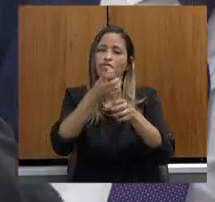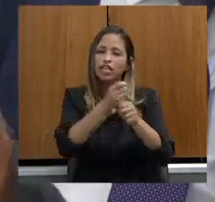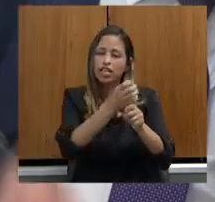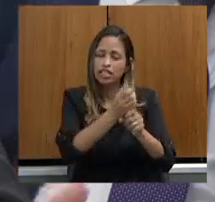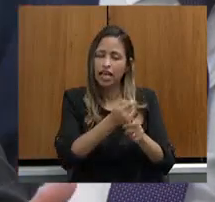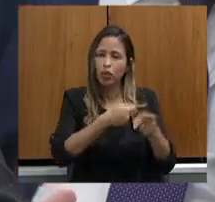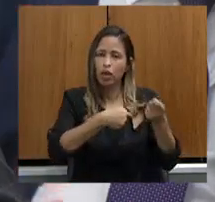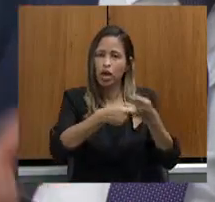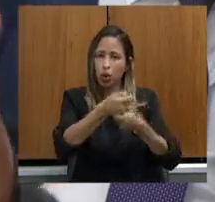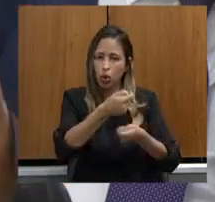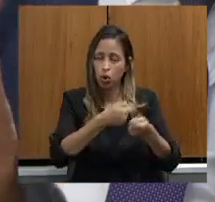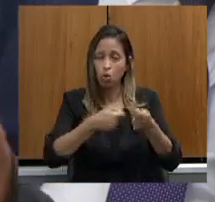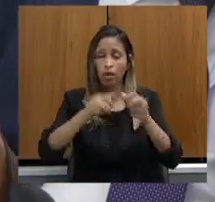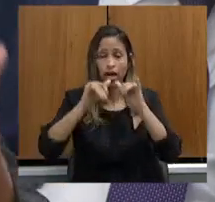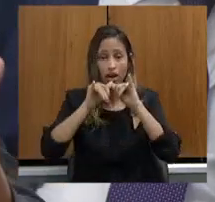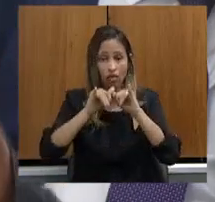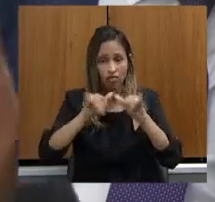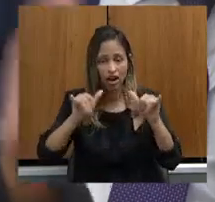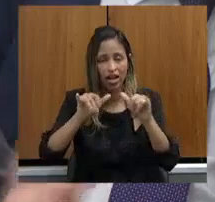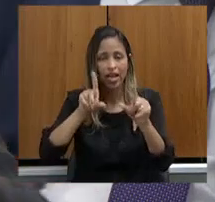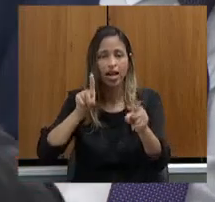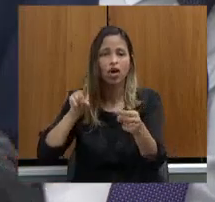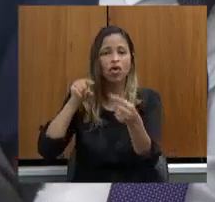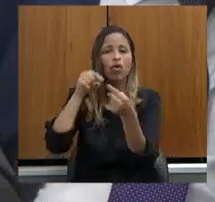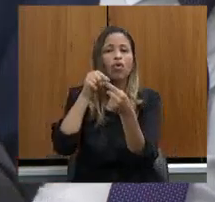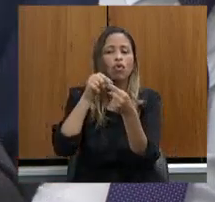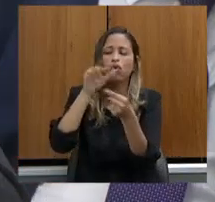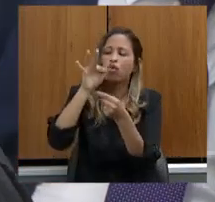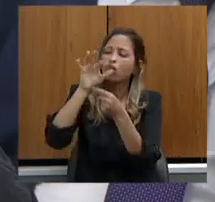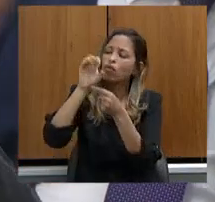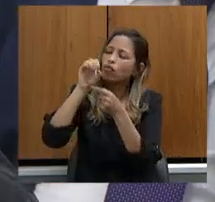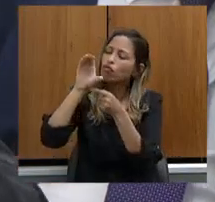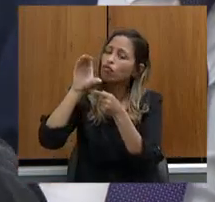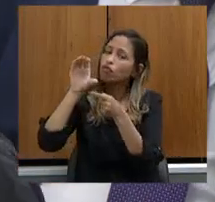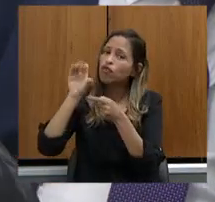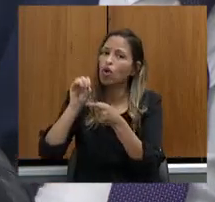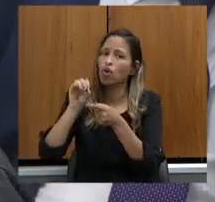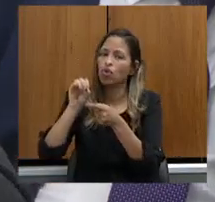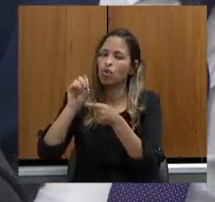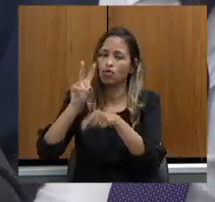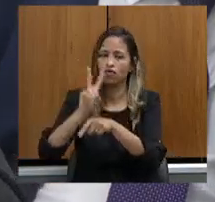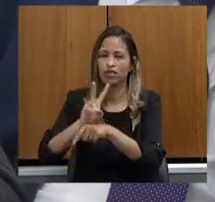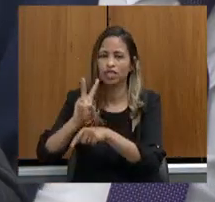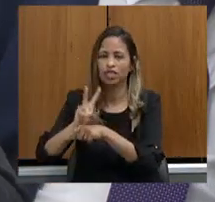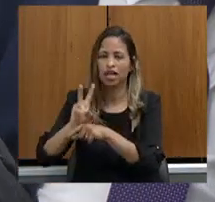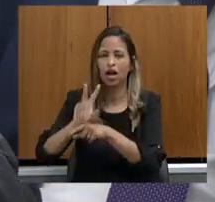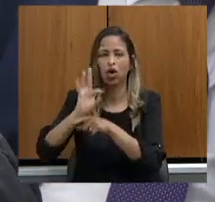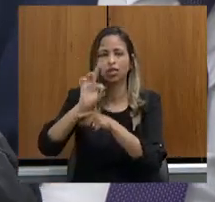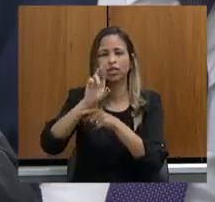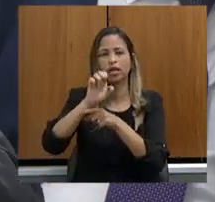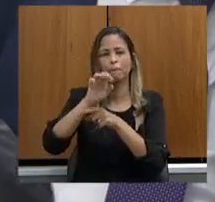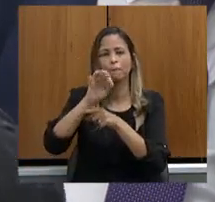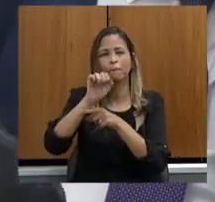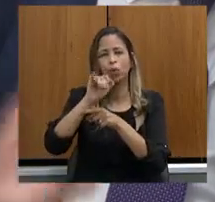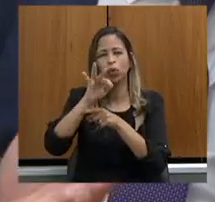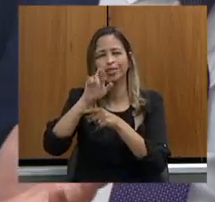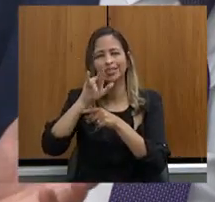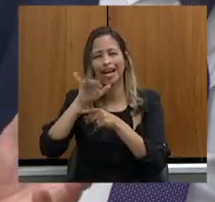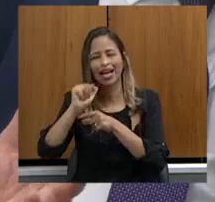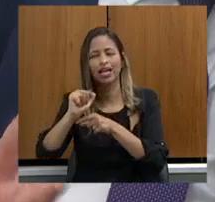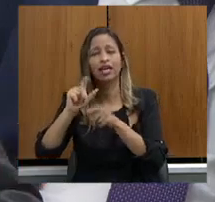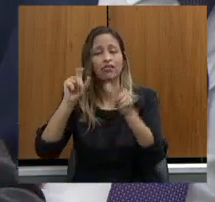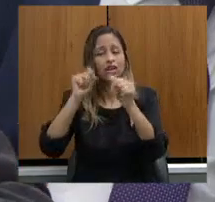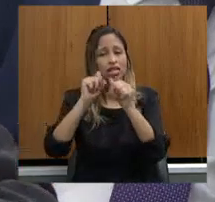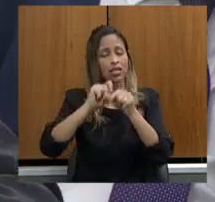econômico mas eu coloquei o foco fiscal na reforma tributária e eu acho muito